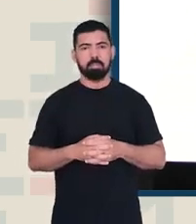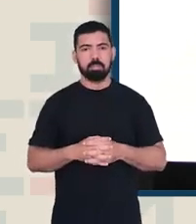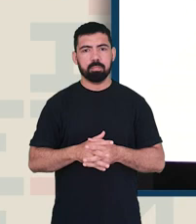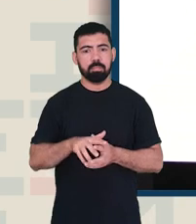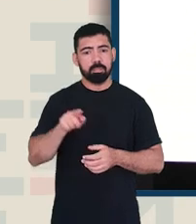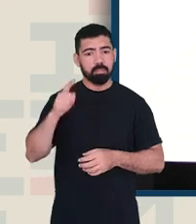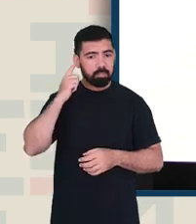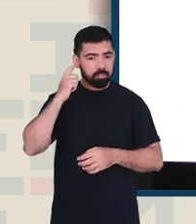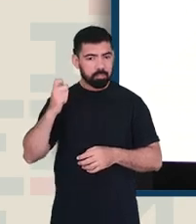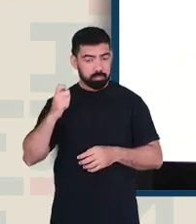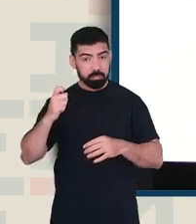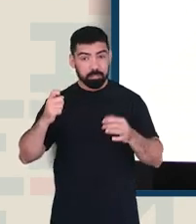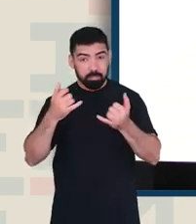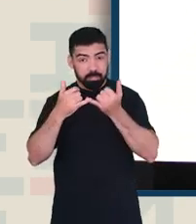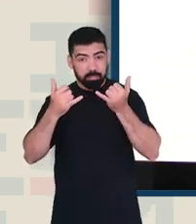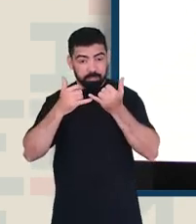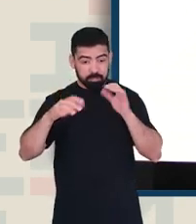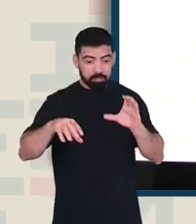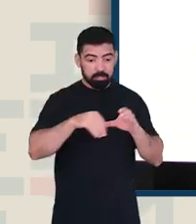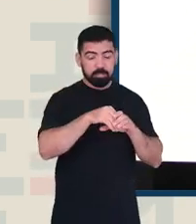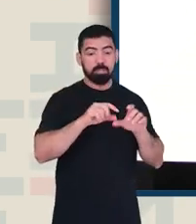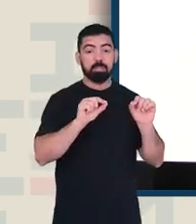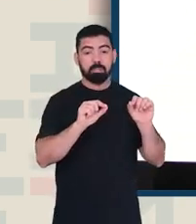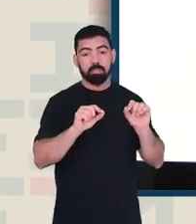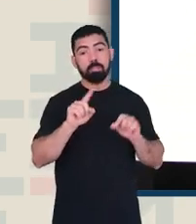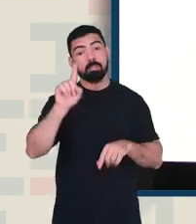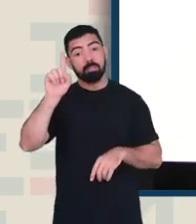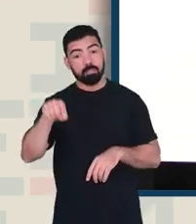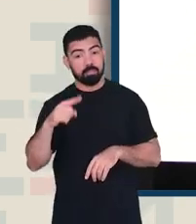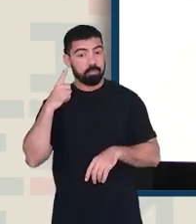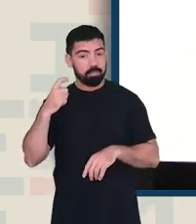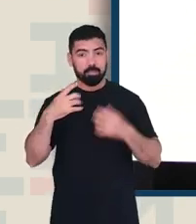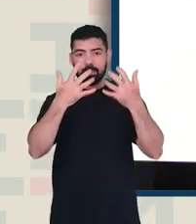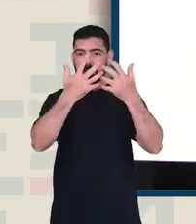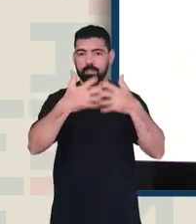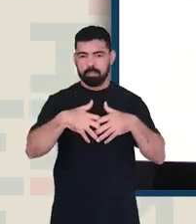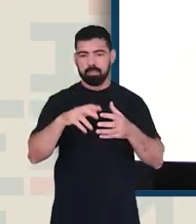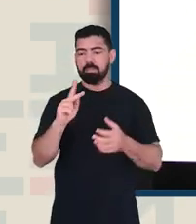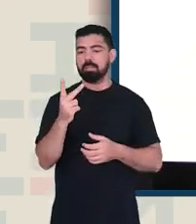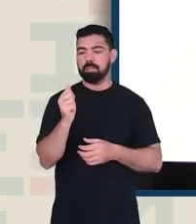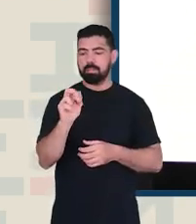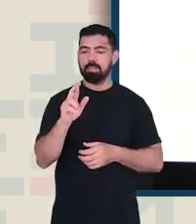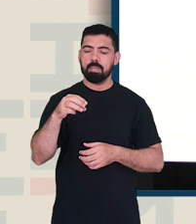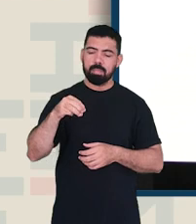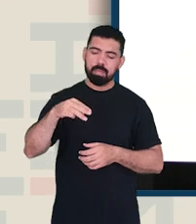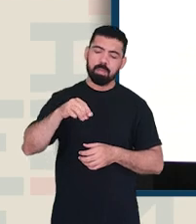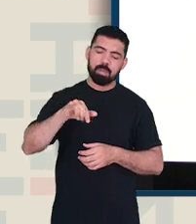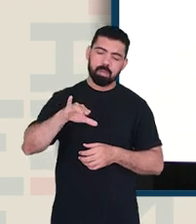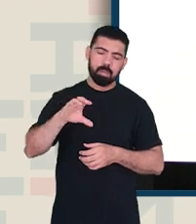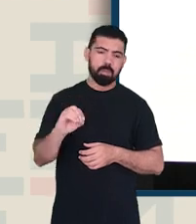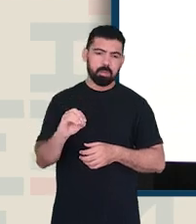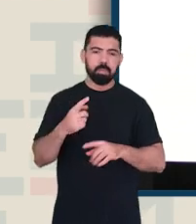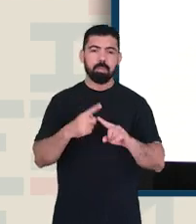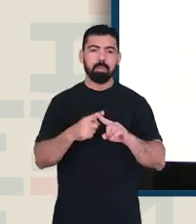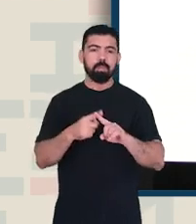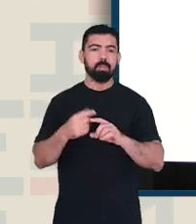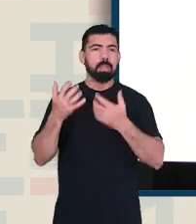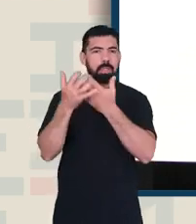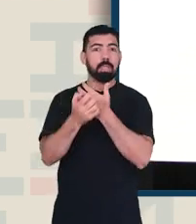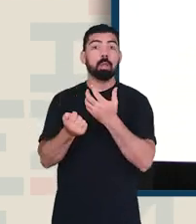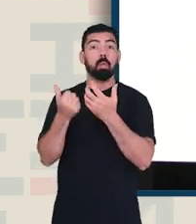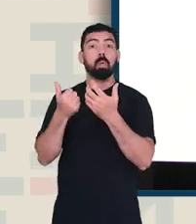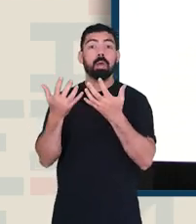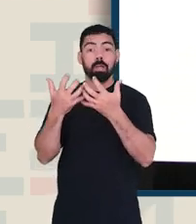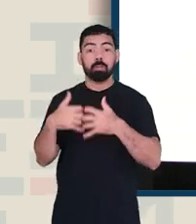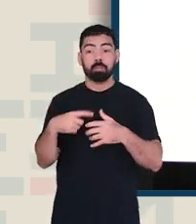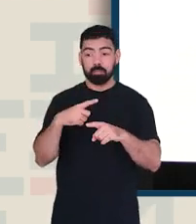Esse som está muito próximo, ou então é um som harmônico. Uma melodia feita por sons quase harmônicos,